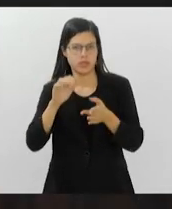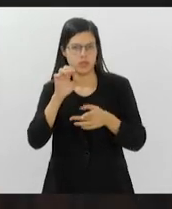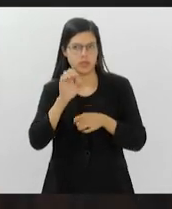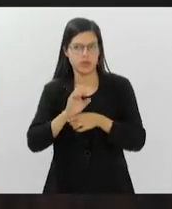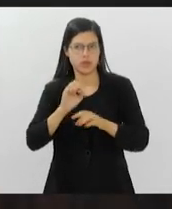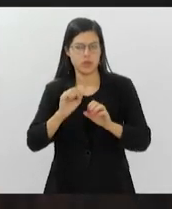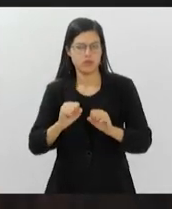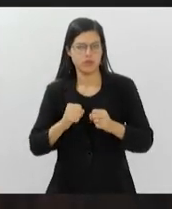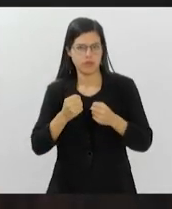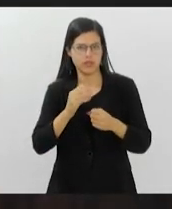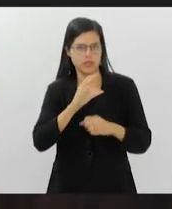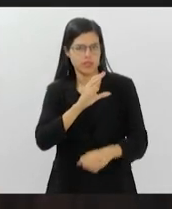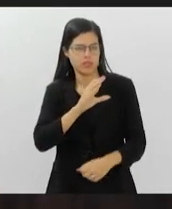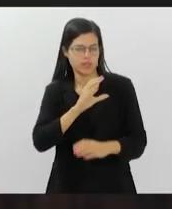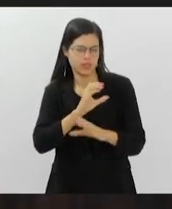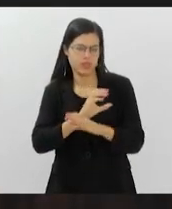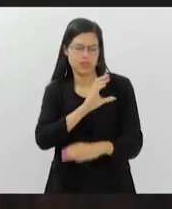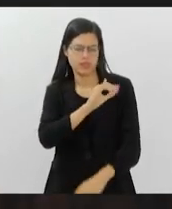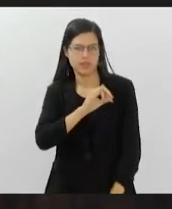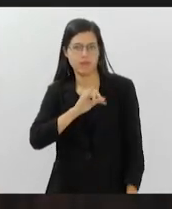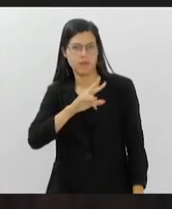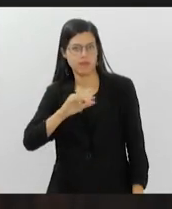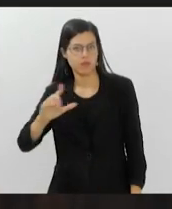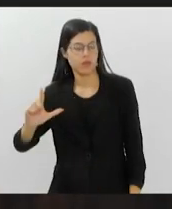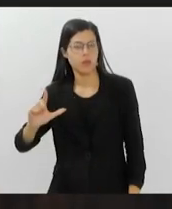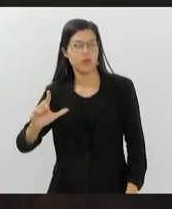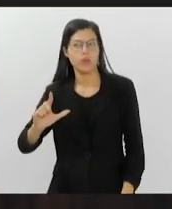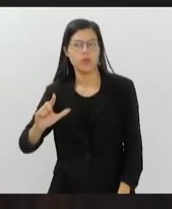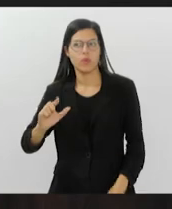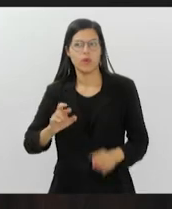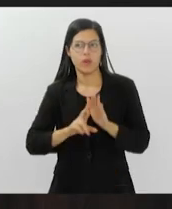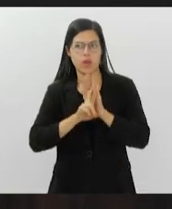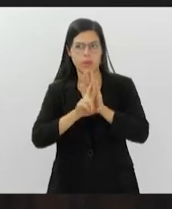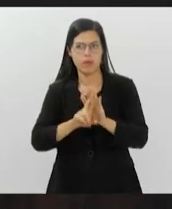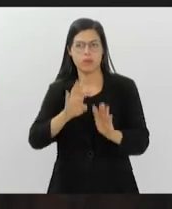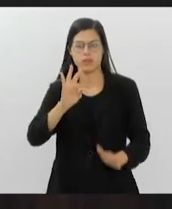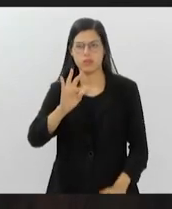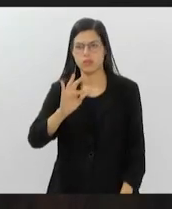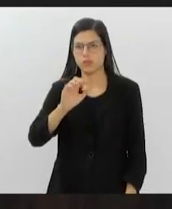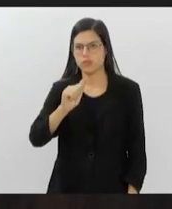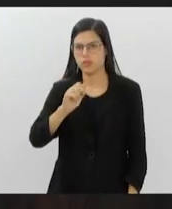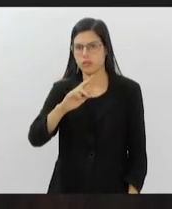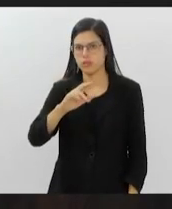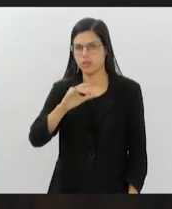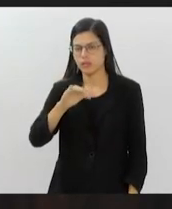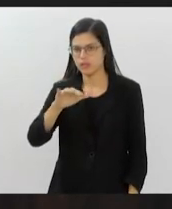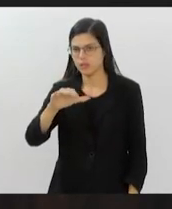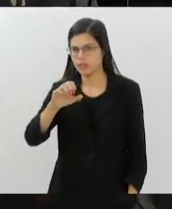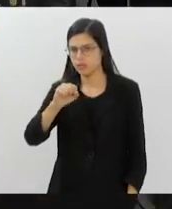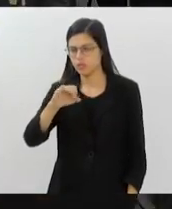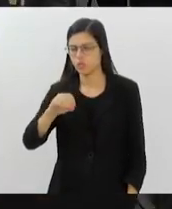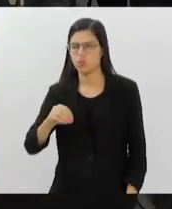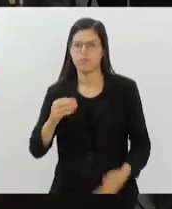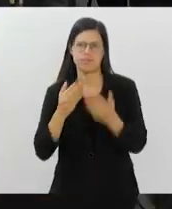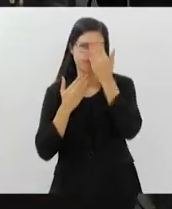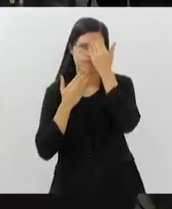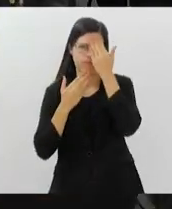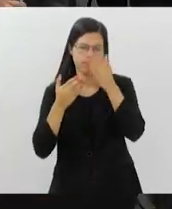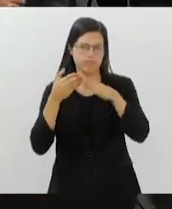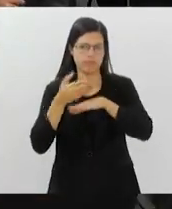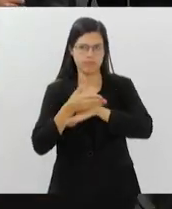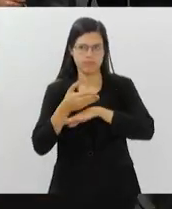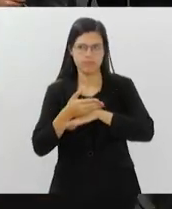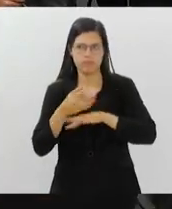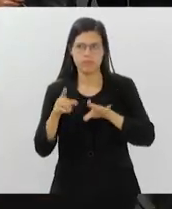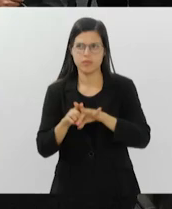Defesa Civil, o senhor Tarcísio, representando o senhor Tarcísio Antônio Salles. Muito obrigado pela presença também, eu não